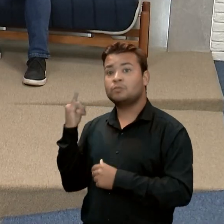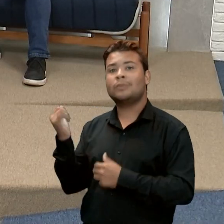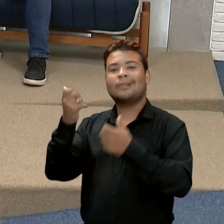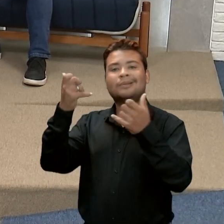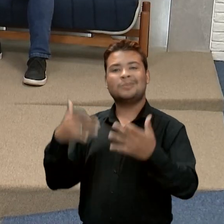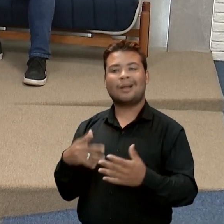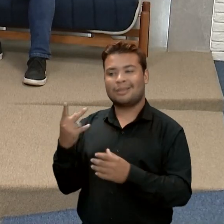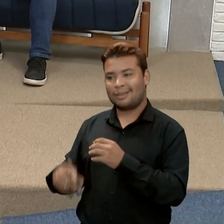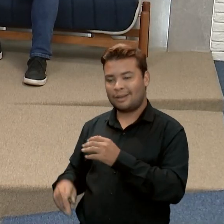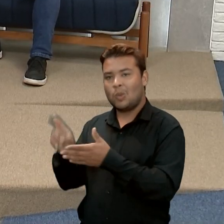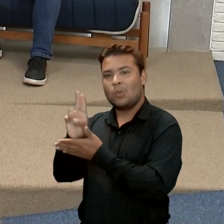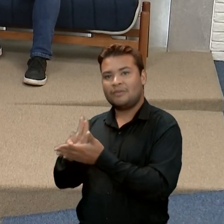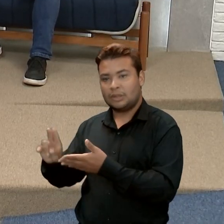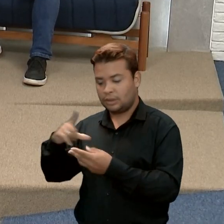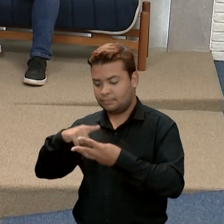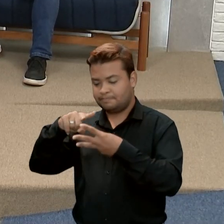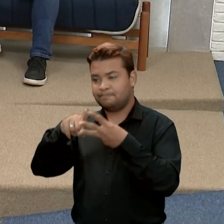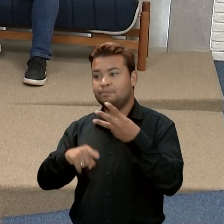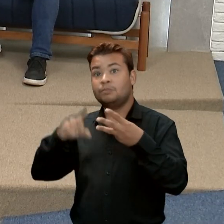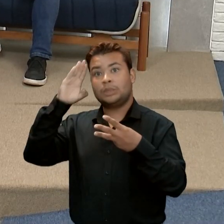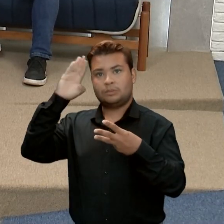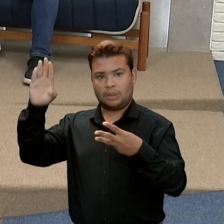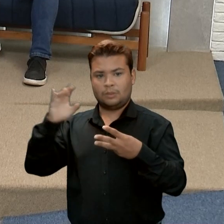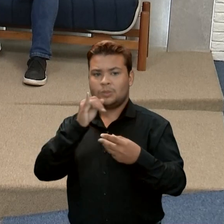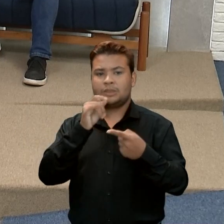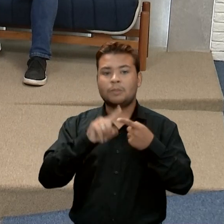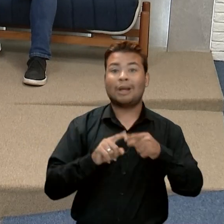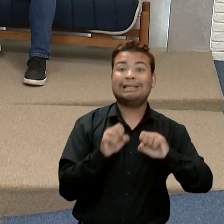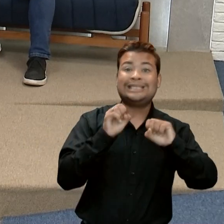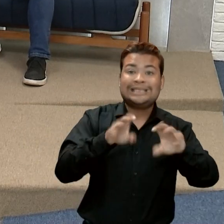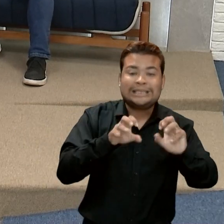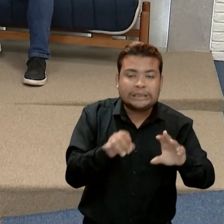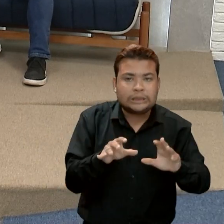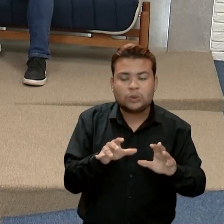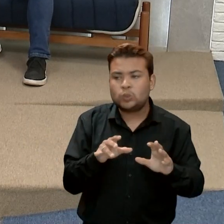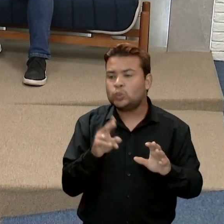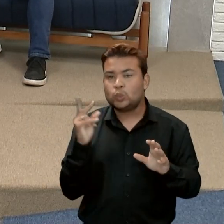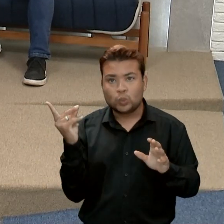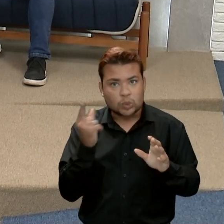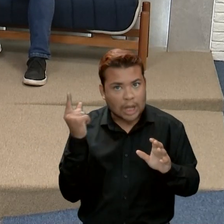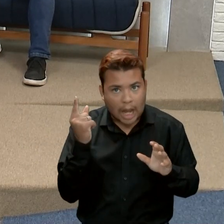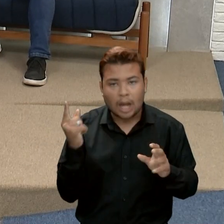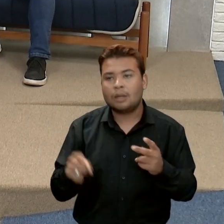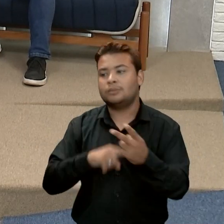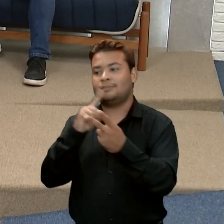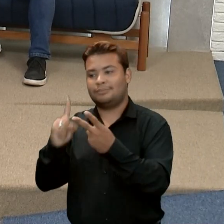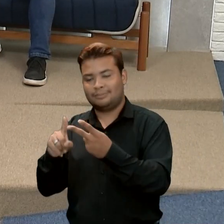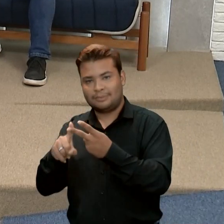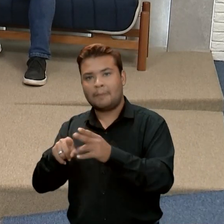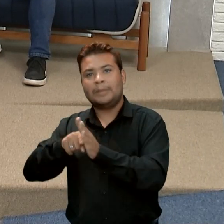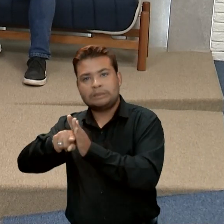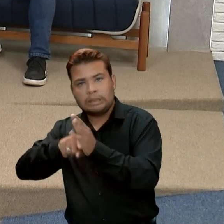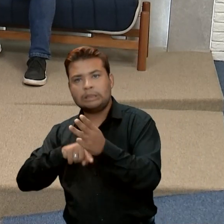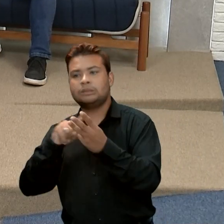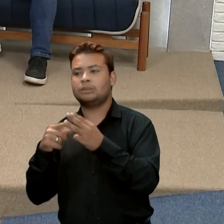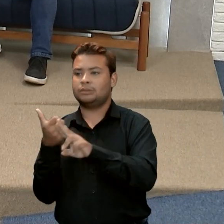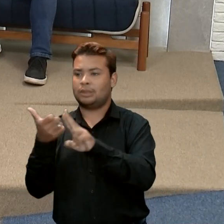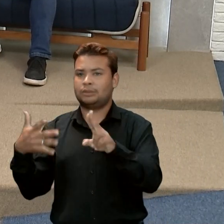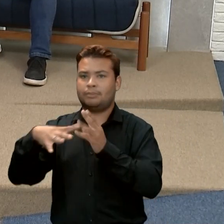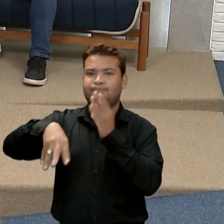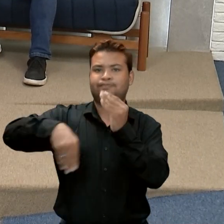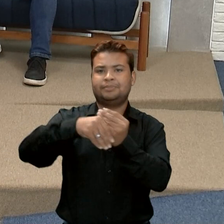ensino, pesquisa e extensão. Aquilo que não vem por meio do ensino, vem de alguma maneira por meio da pesquisa e por meio da extensão, né, professora? Com certeza. Nós